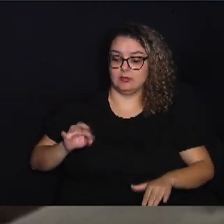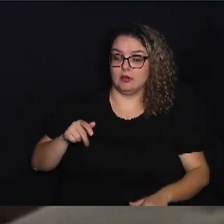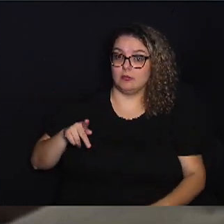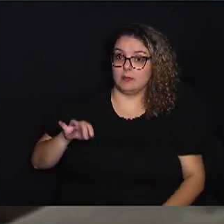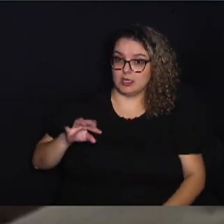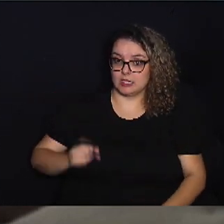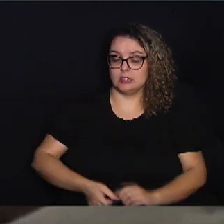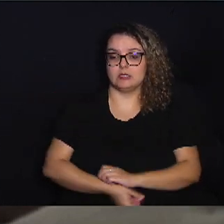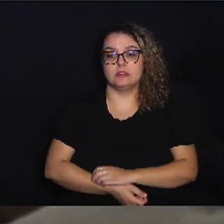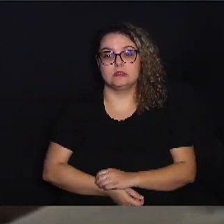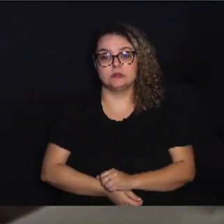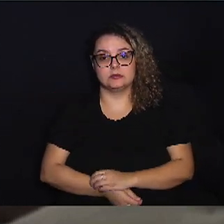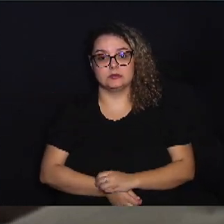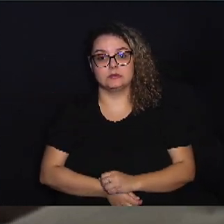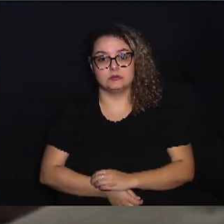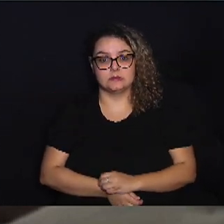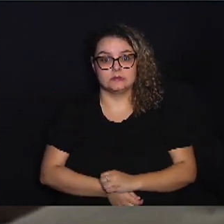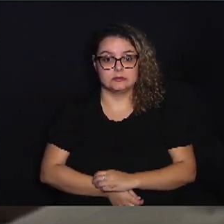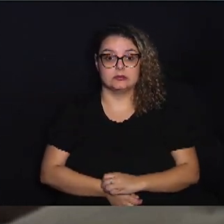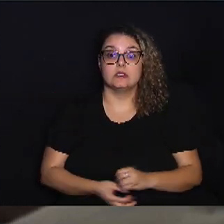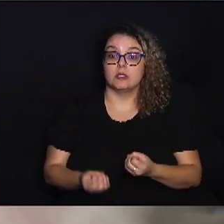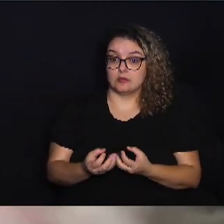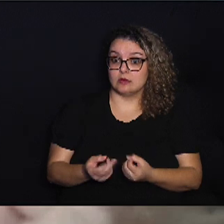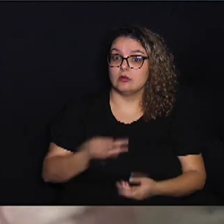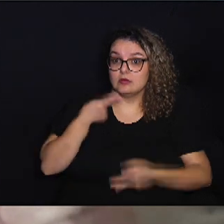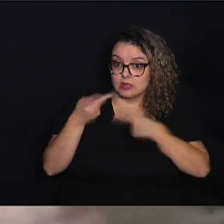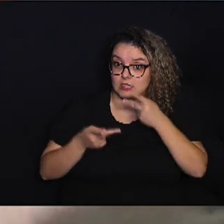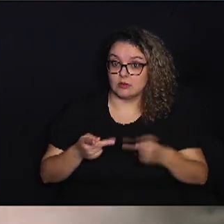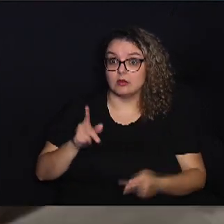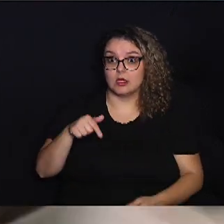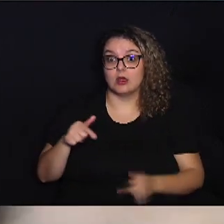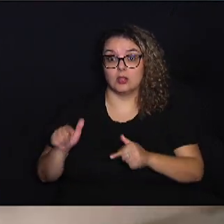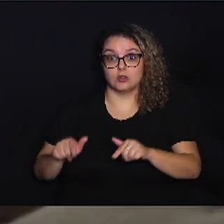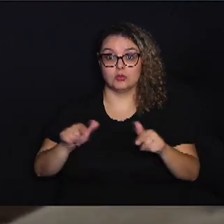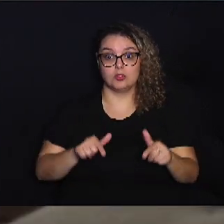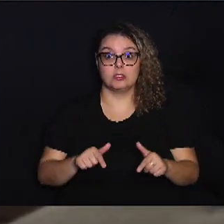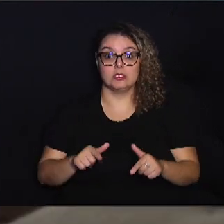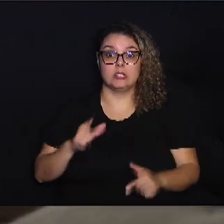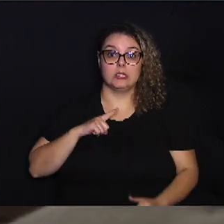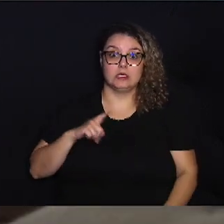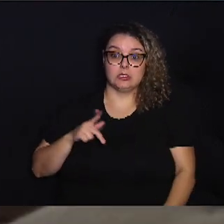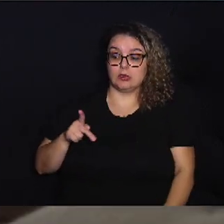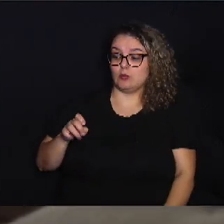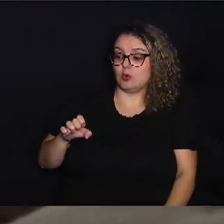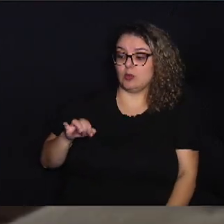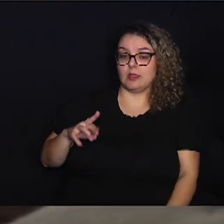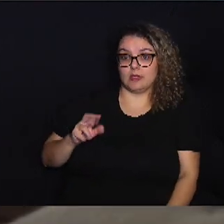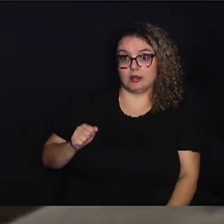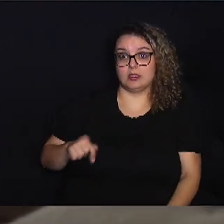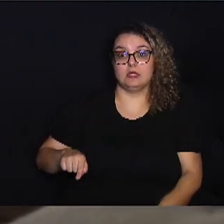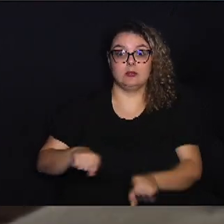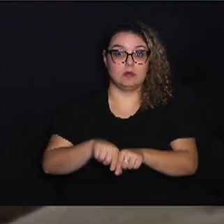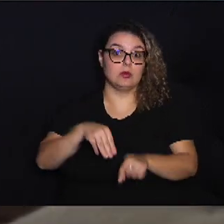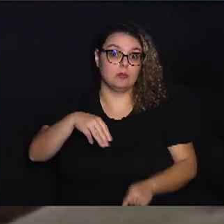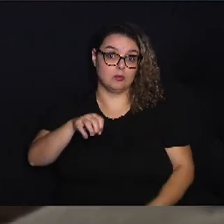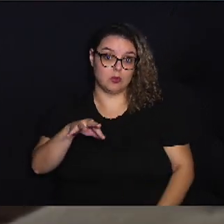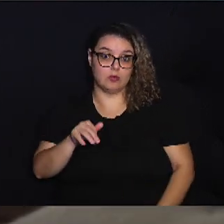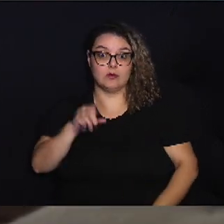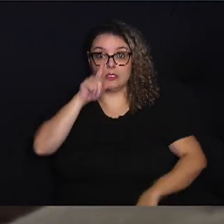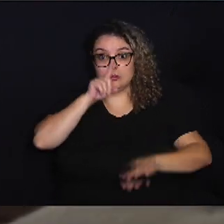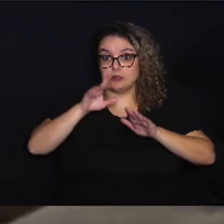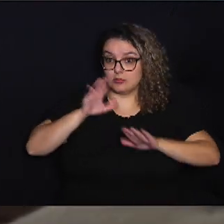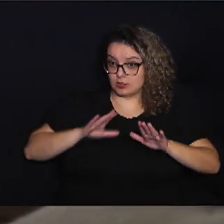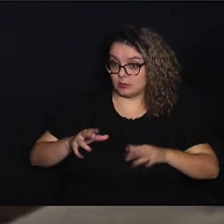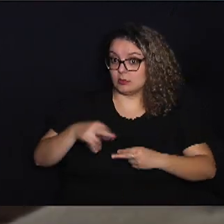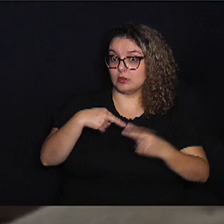porque estes dados todos que eu falei para vocês são locais que acumulam poeira e mofo. Então, é melhor tomar cuidado com isso em